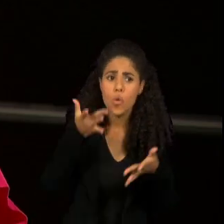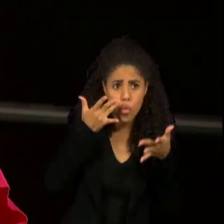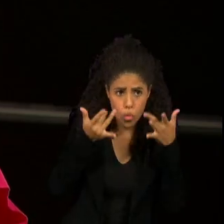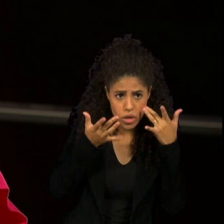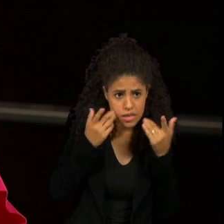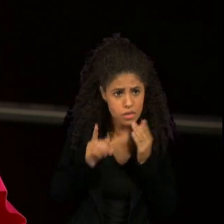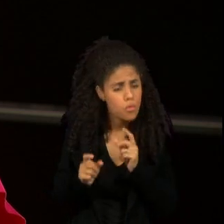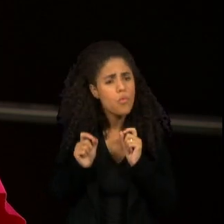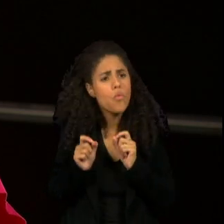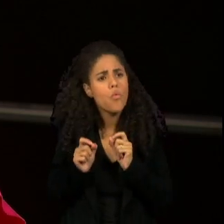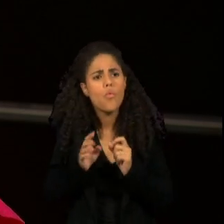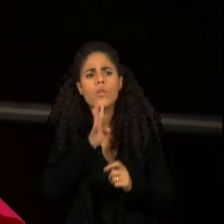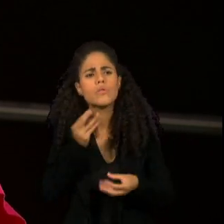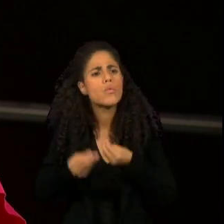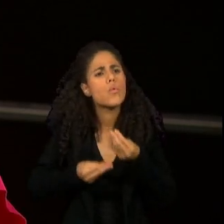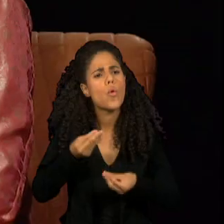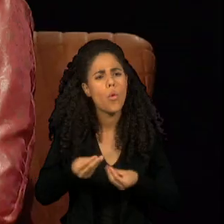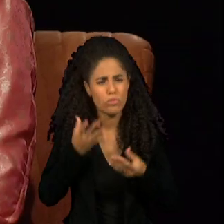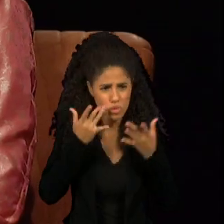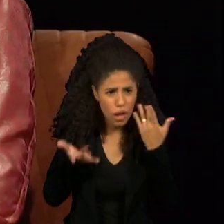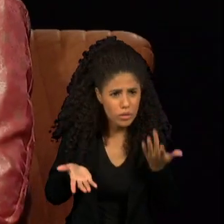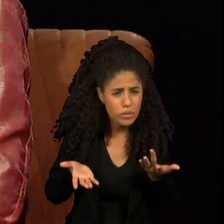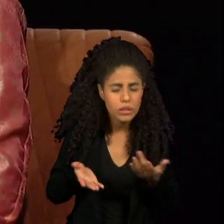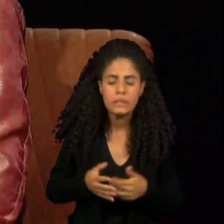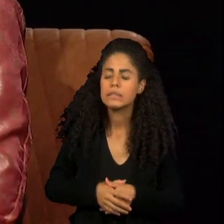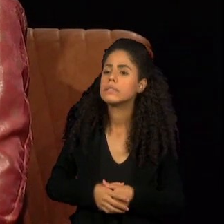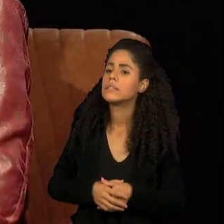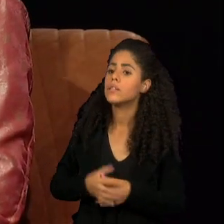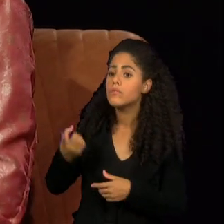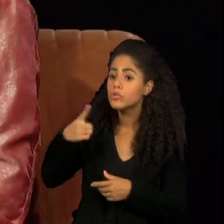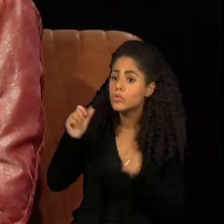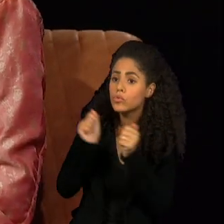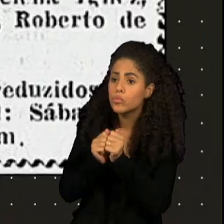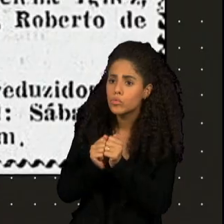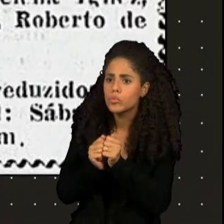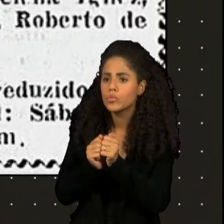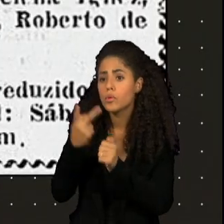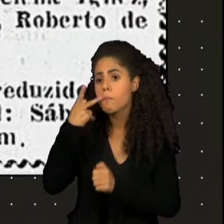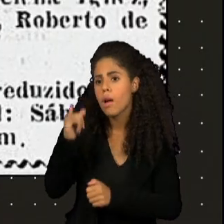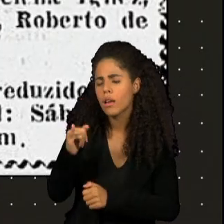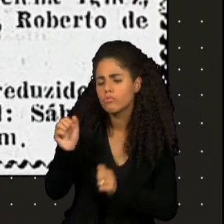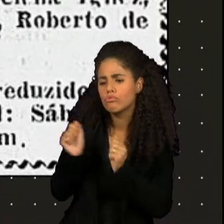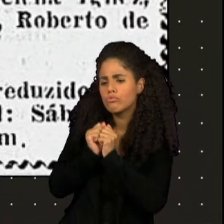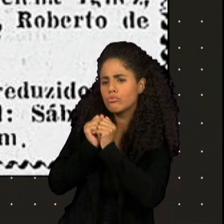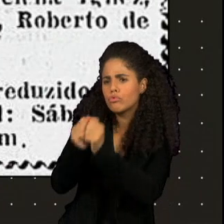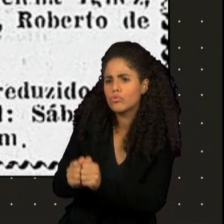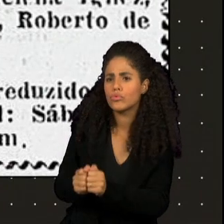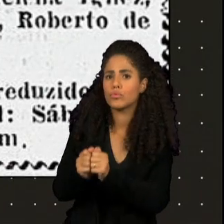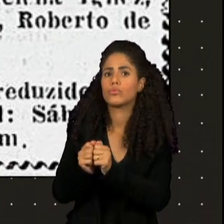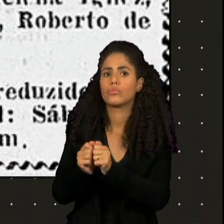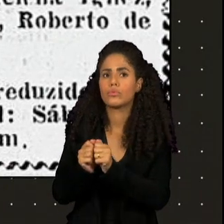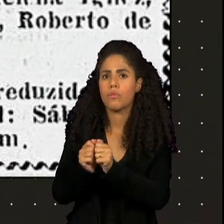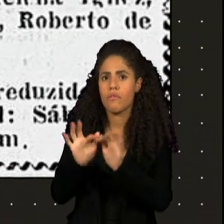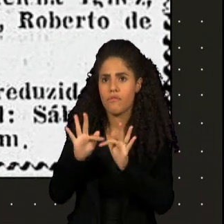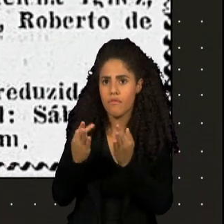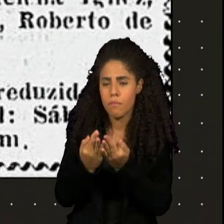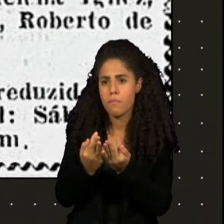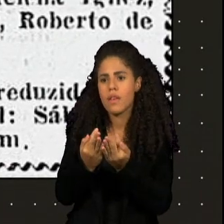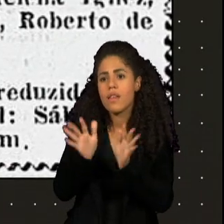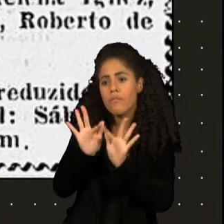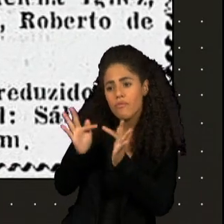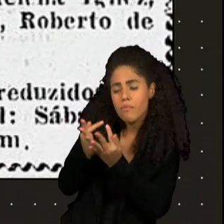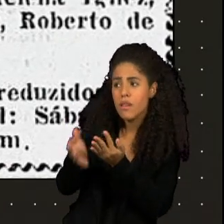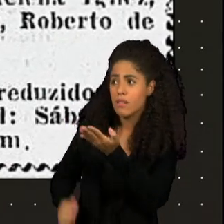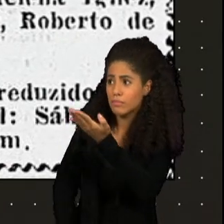me conheceu como... Ele foi com o pai dele assistir uma peça chamada Família, Pouco Família, que eu